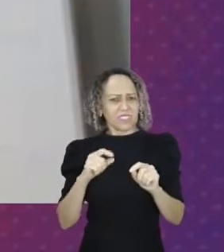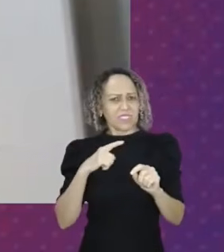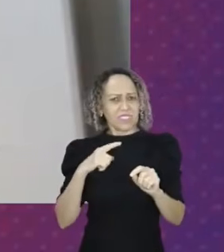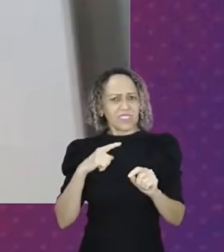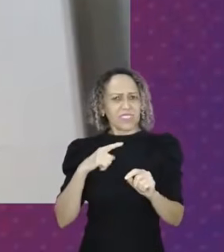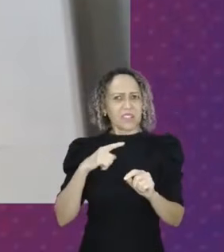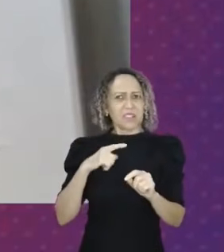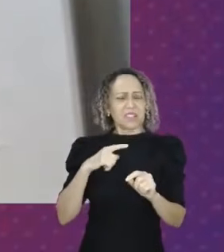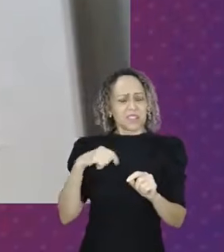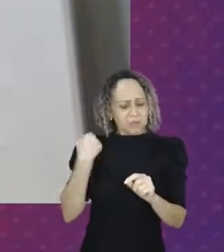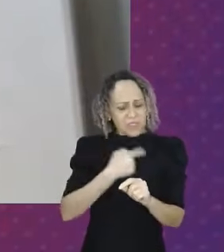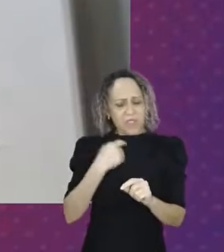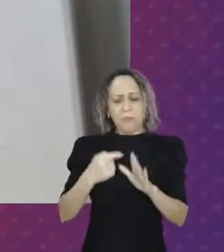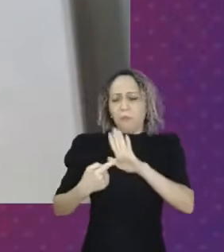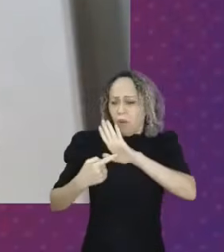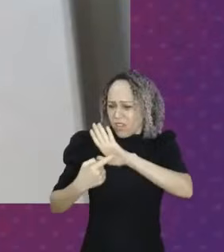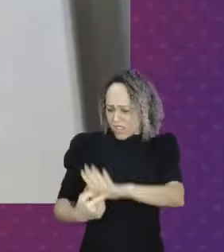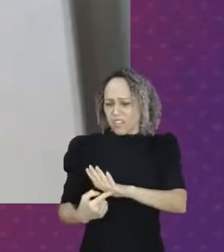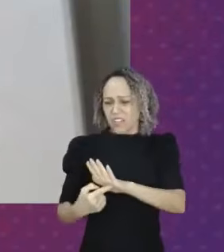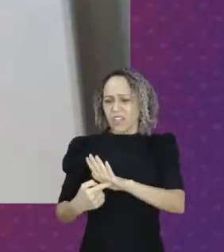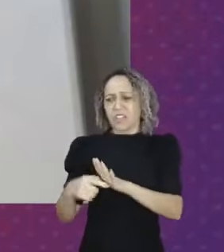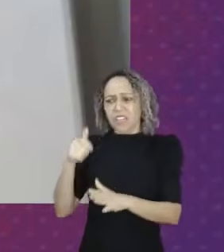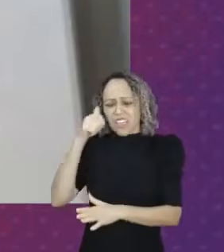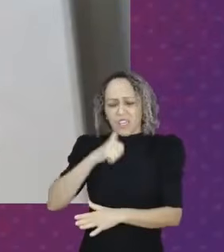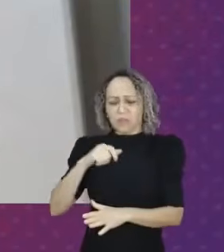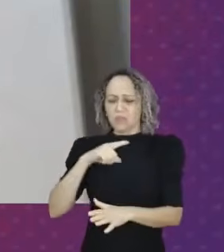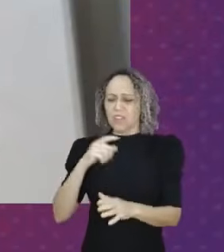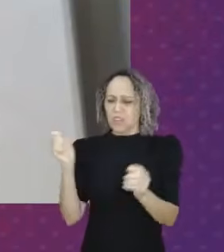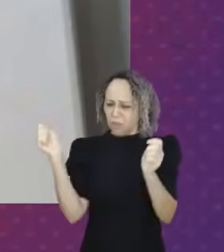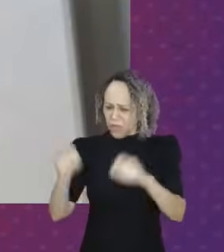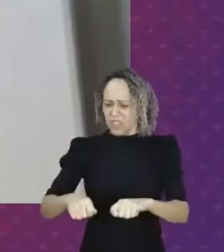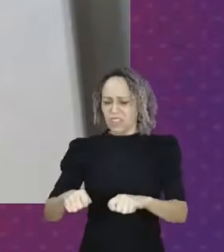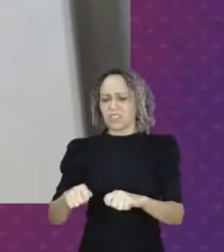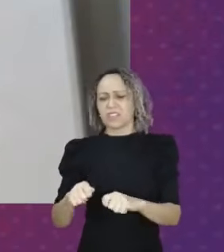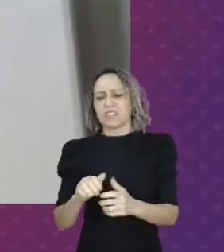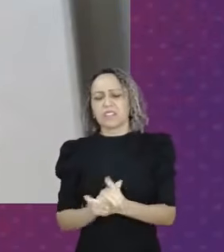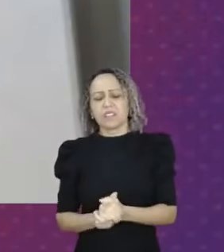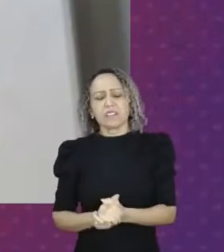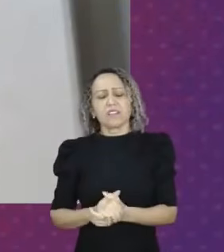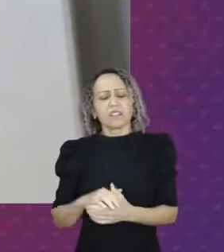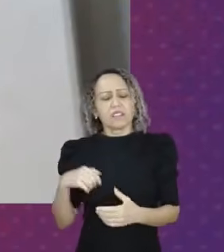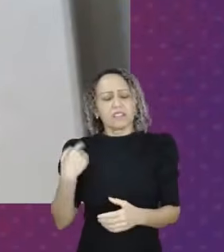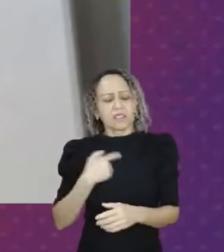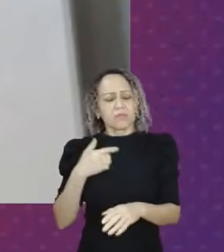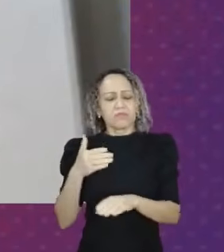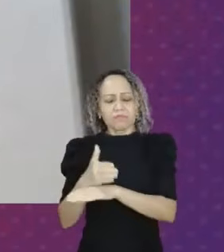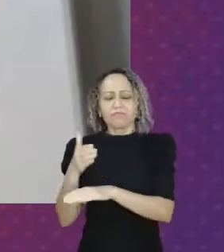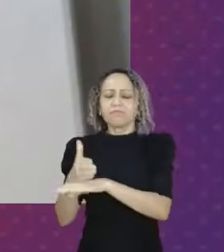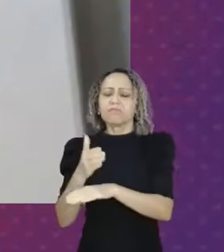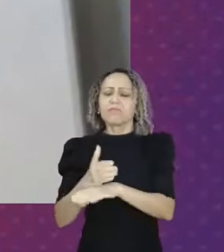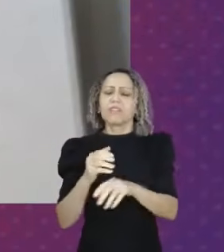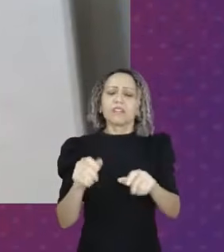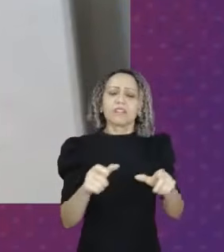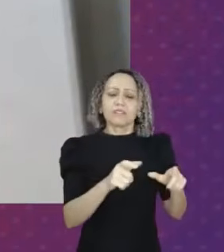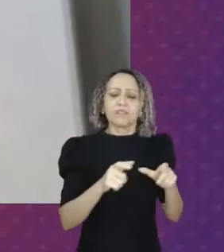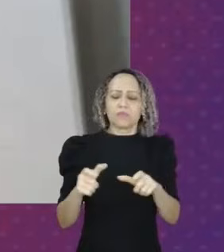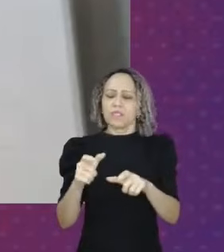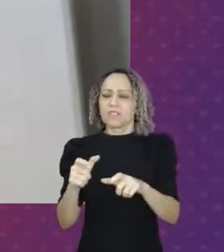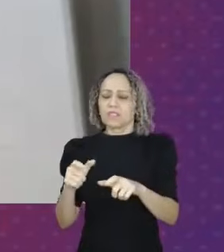essa competência e que ela vai ocupar esses espaços, nós faremos isso, cada vez mais. Eu tenho essa